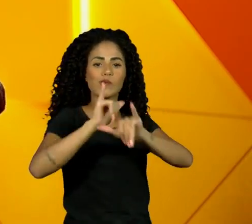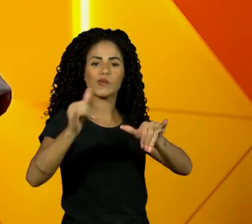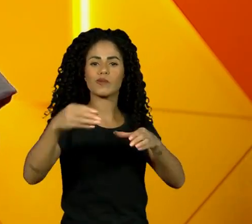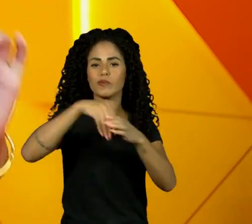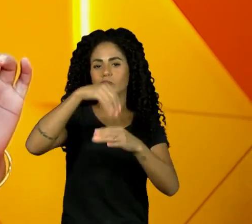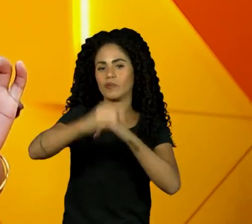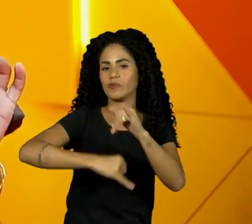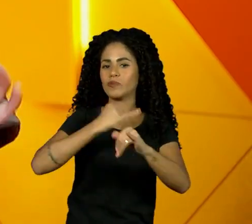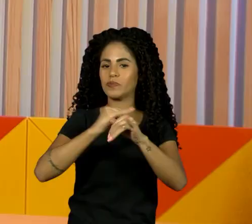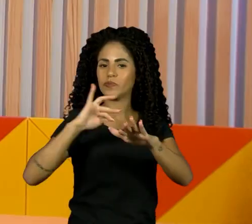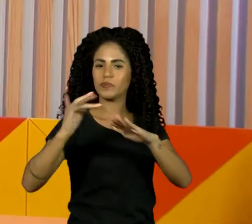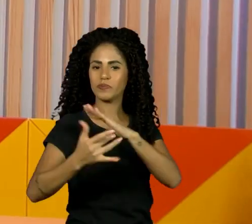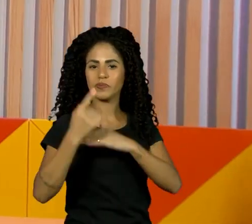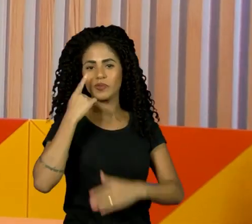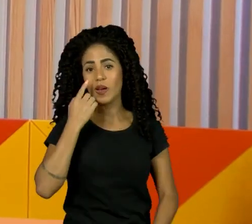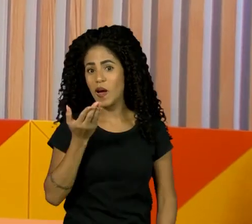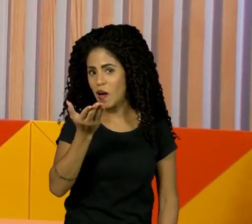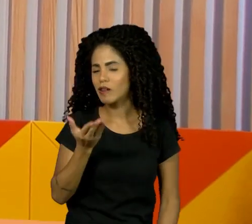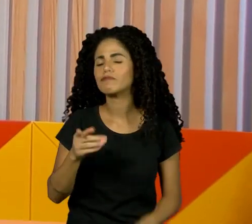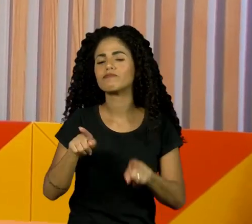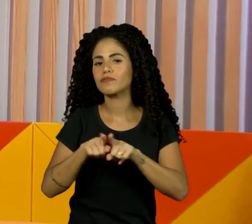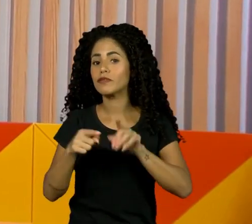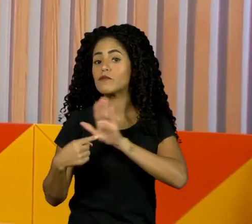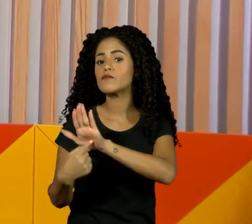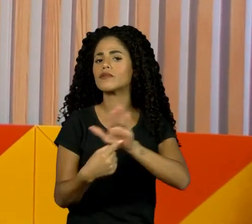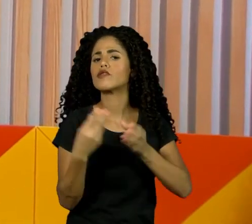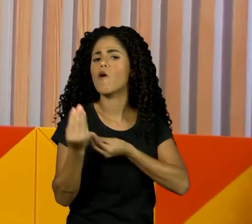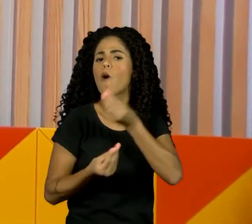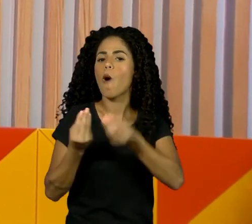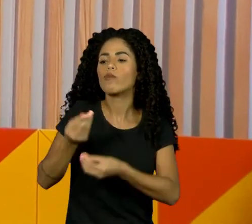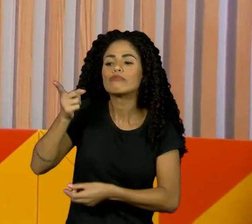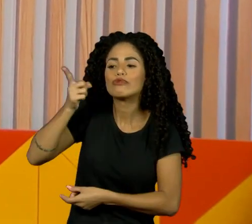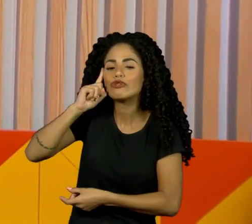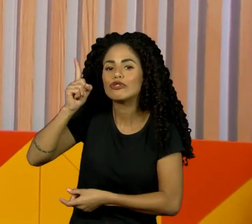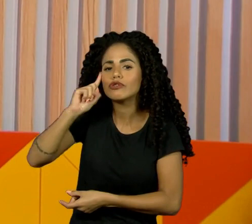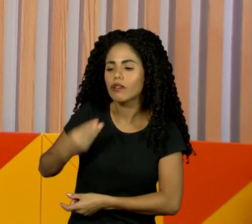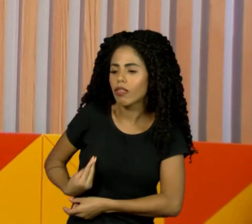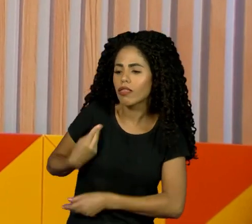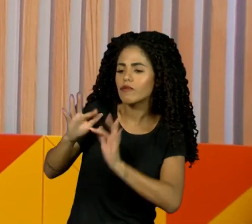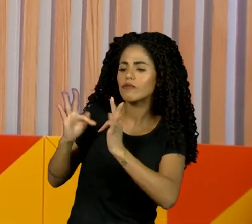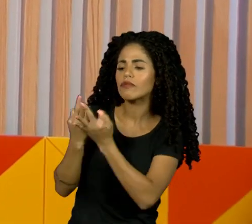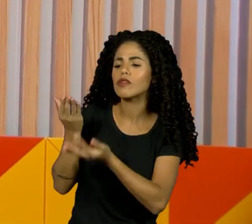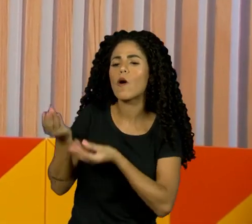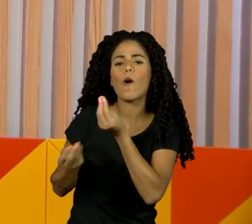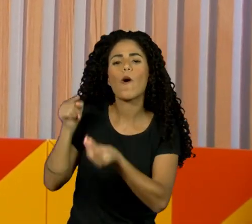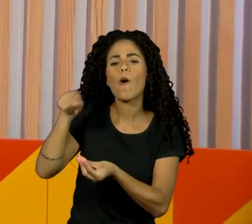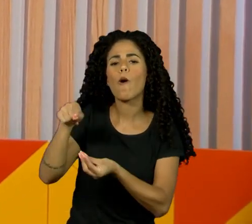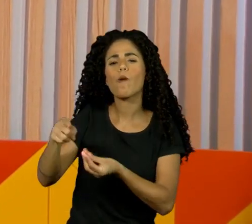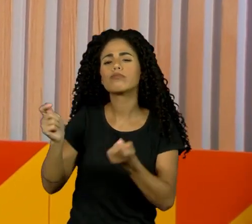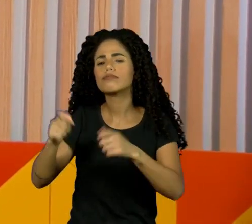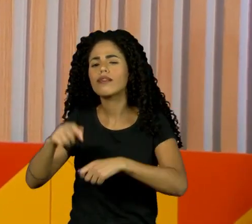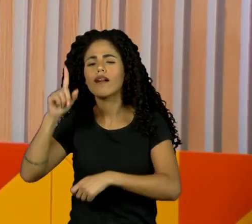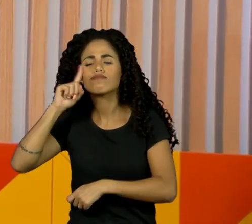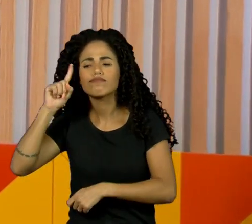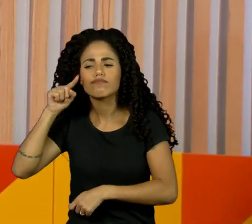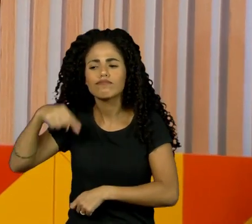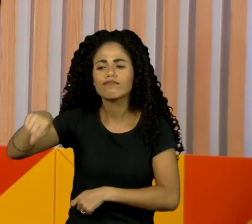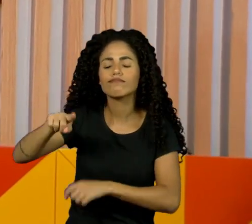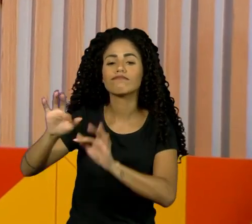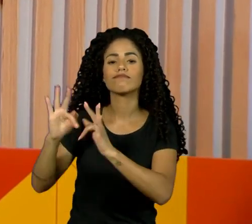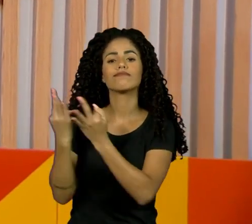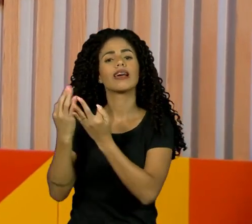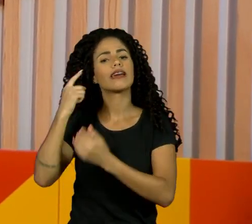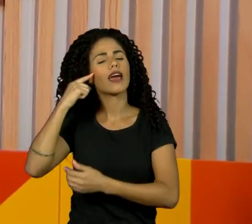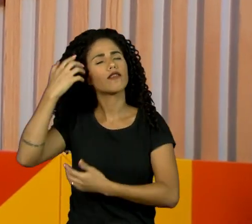redes sociais. E é mostrando um pouco da sua rotina e da dinâmica ali de como a sua família funciona no dia a dia, que ela traz